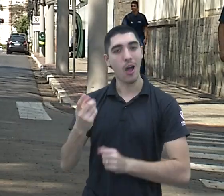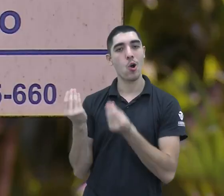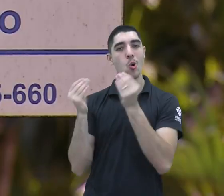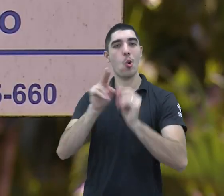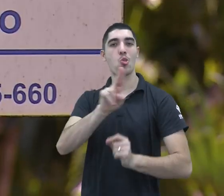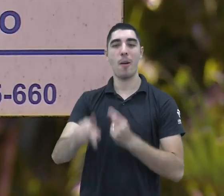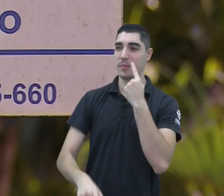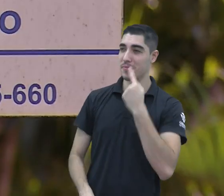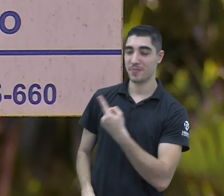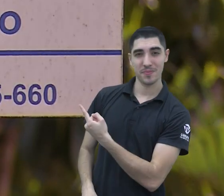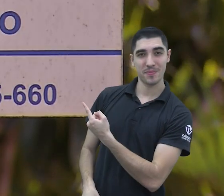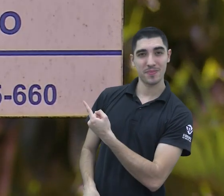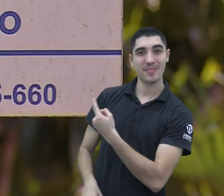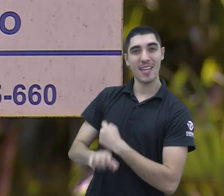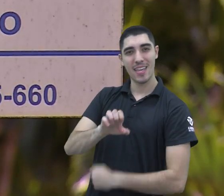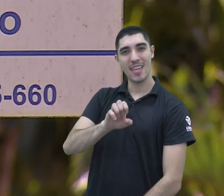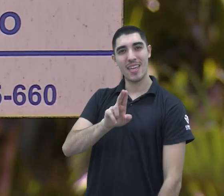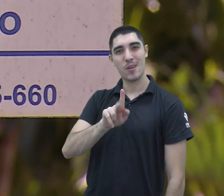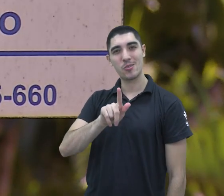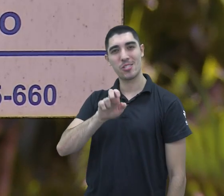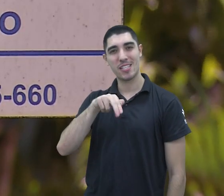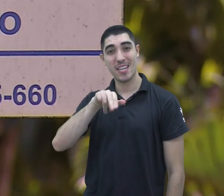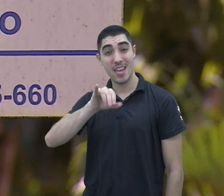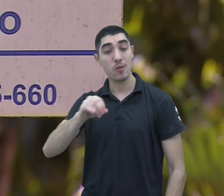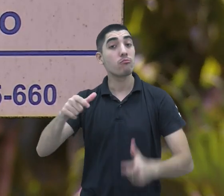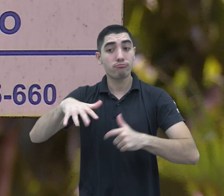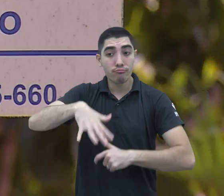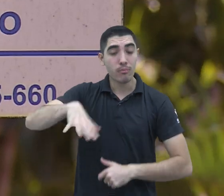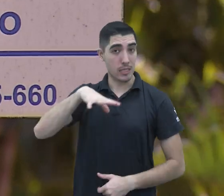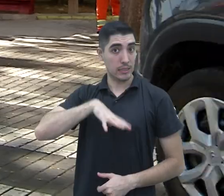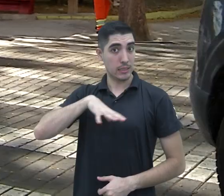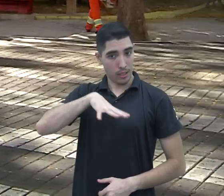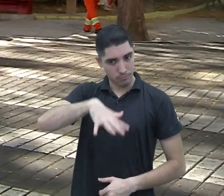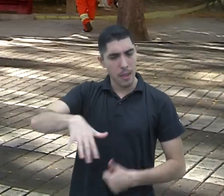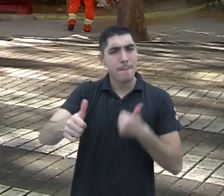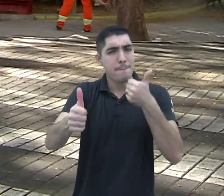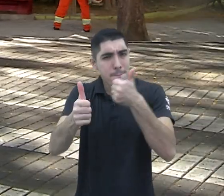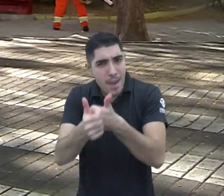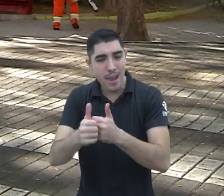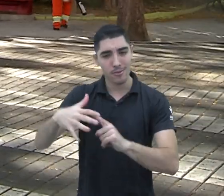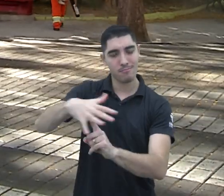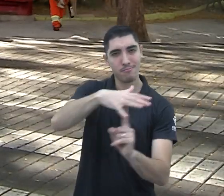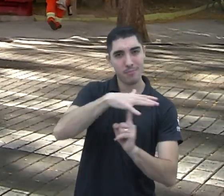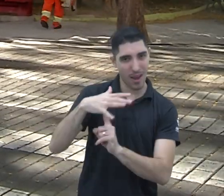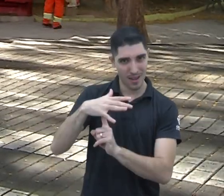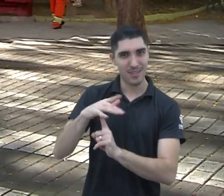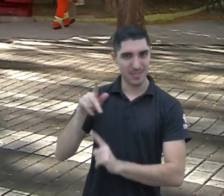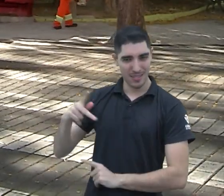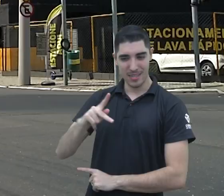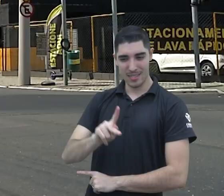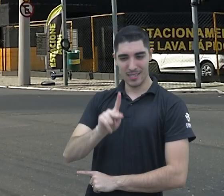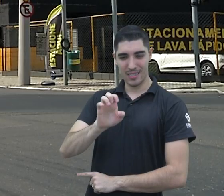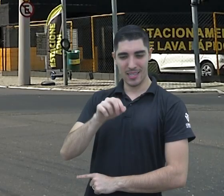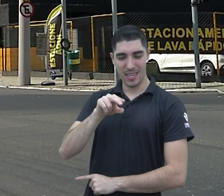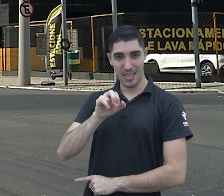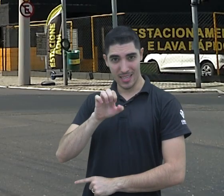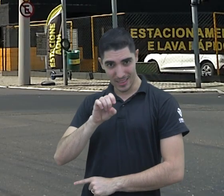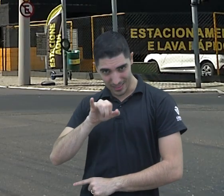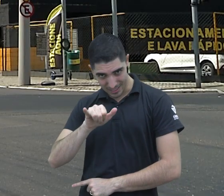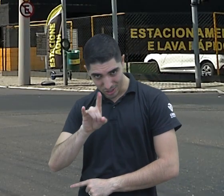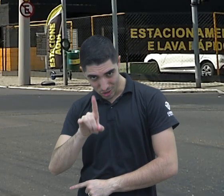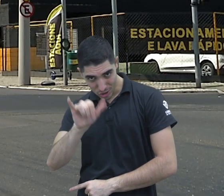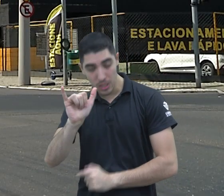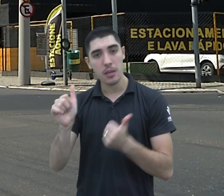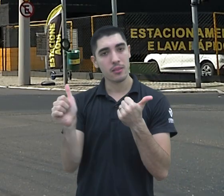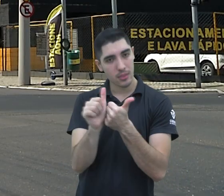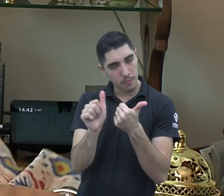dono, Rua Eugênio Bonadio, na região central da cidade, próxima à Praça Presidente Kennedy e da Avenida